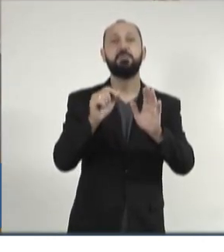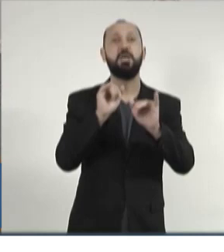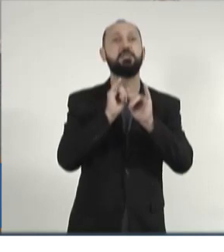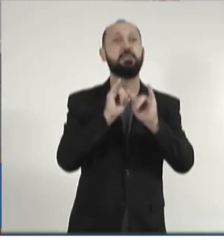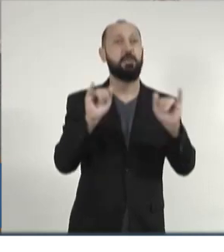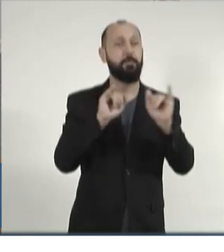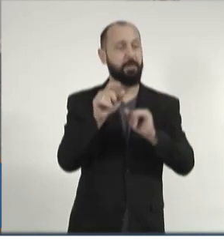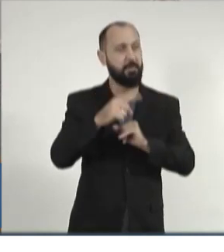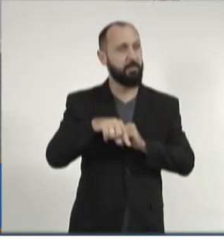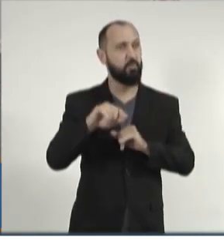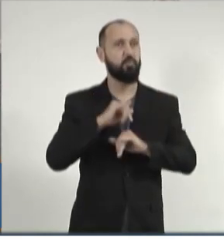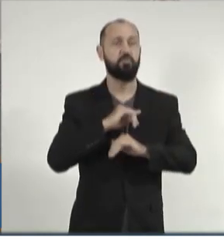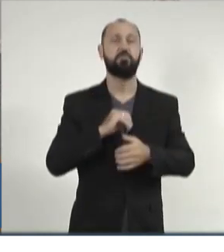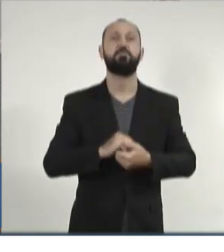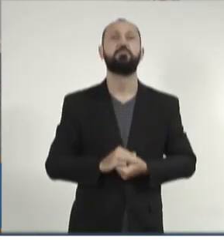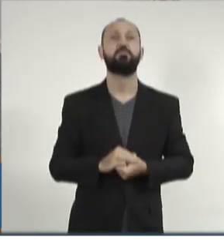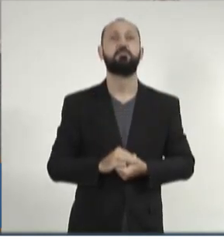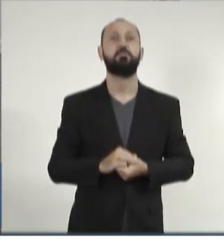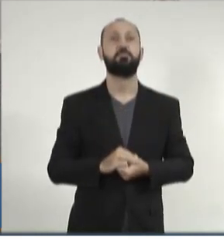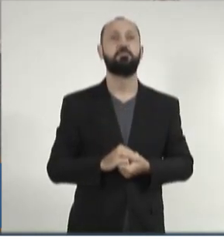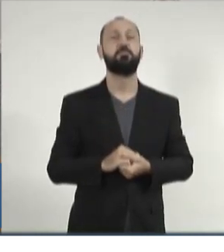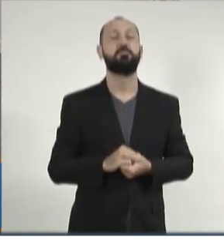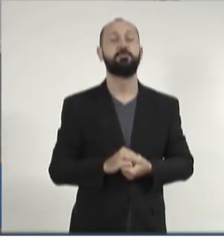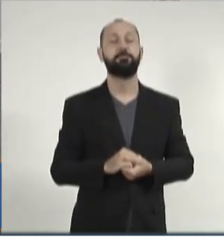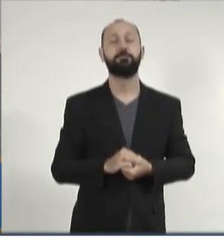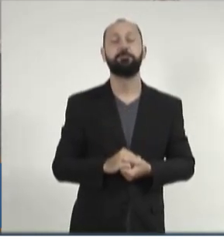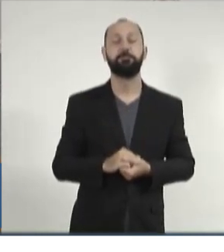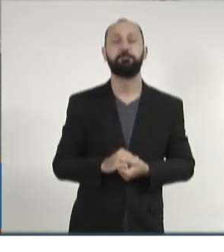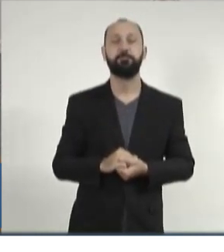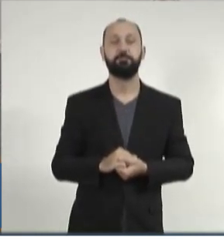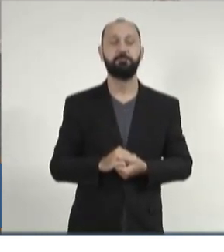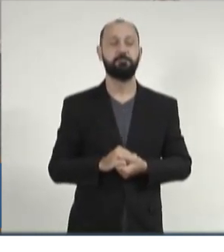para todos e todas. Maravilha? Maravilha? Então tá.